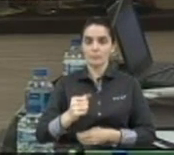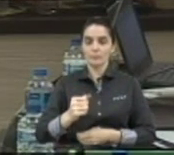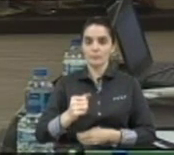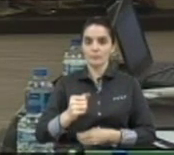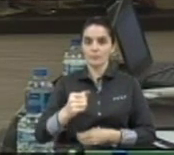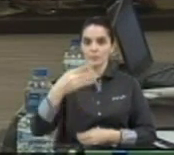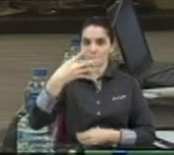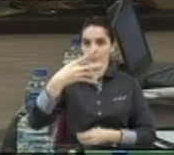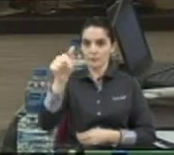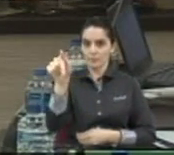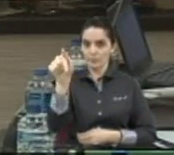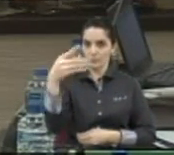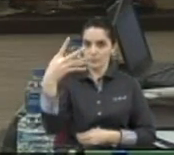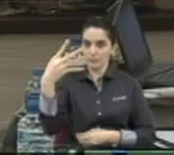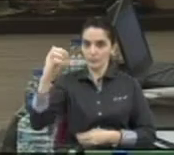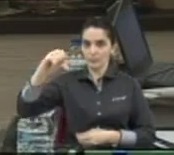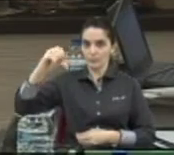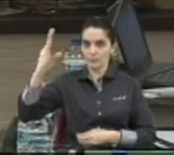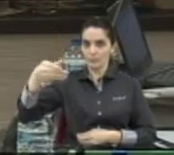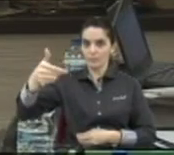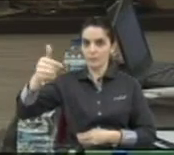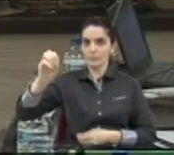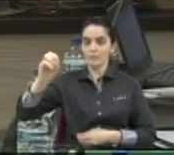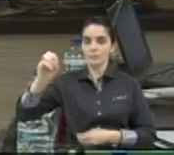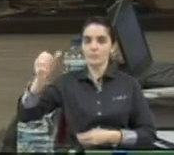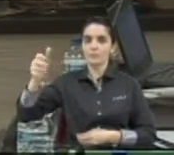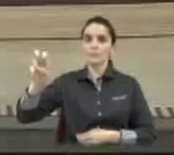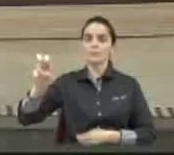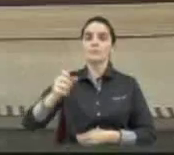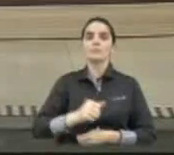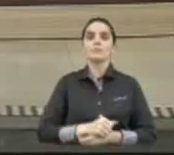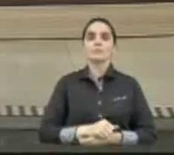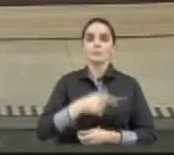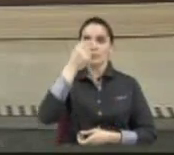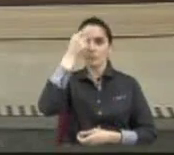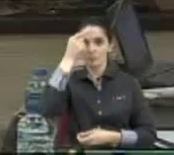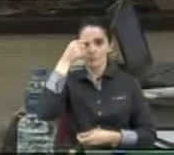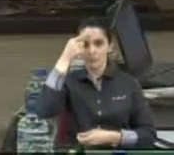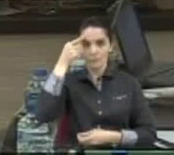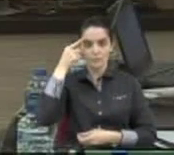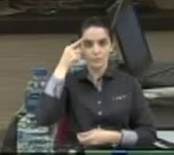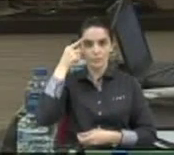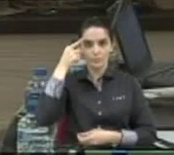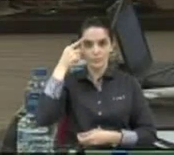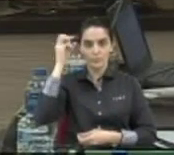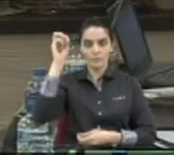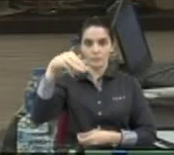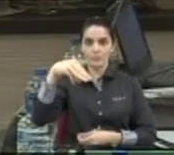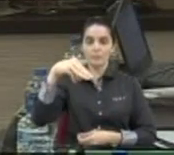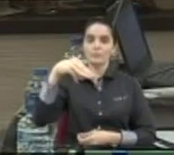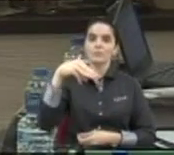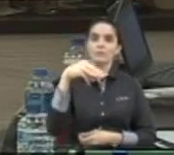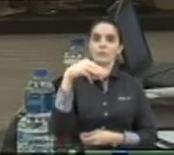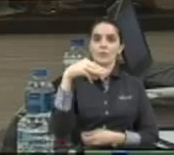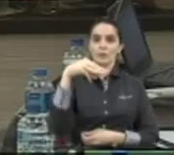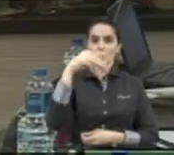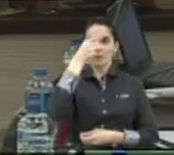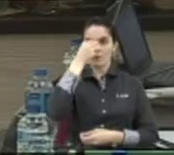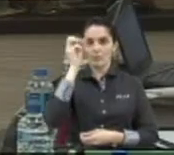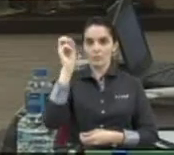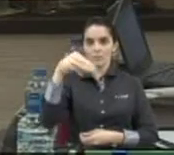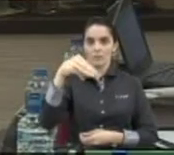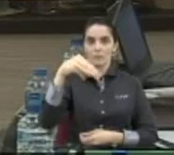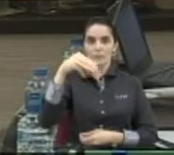número 4749 de 2015. Vereador Wilson, o senhor aprova? Sim. Vereador Dinho?